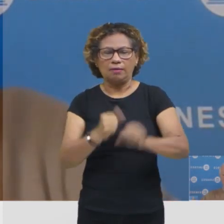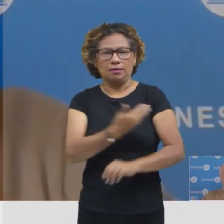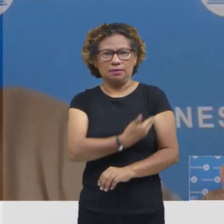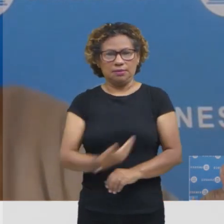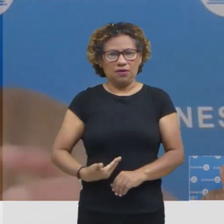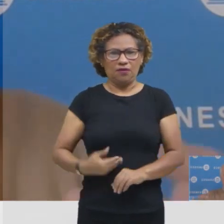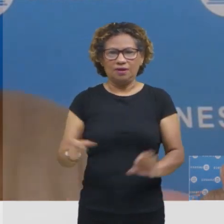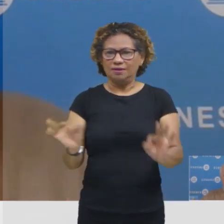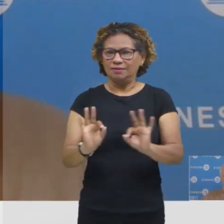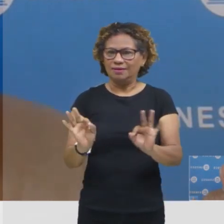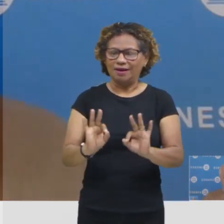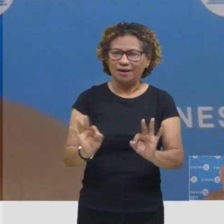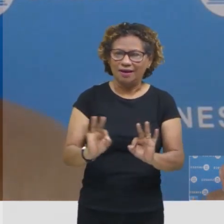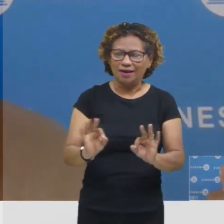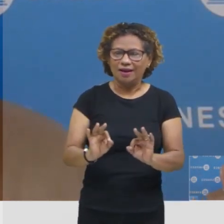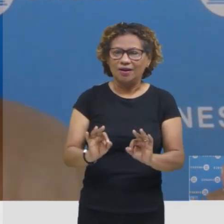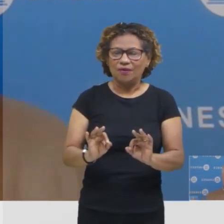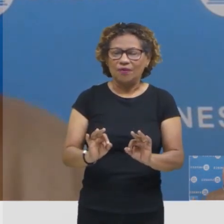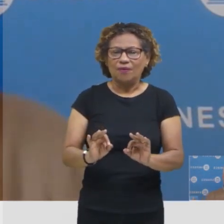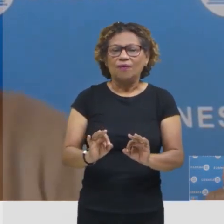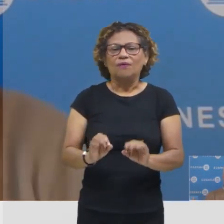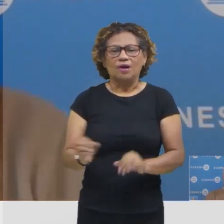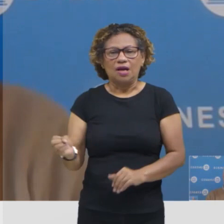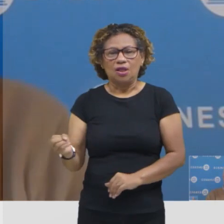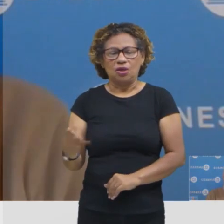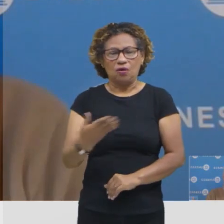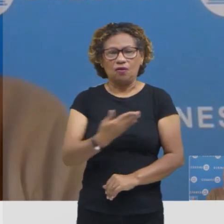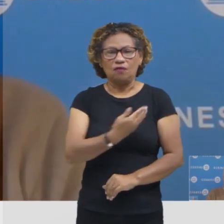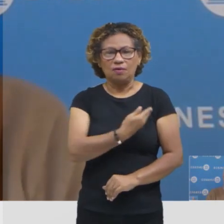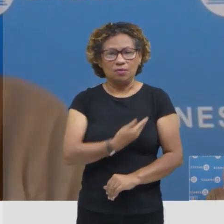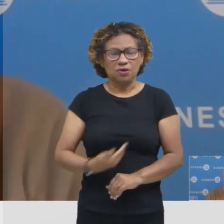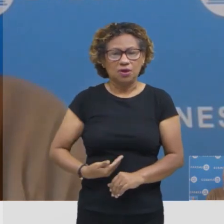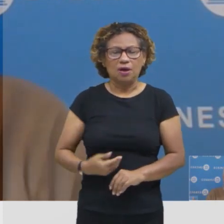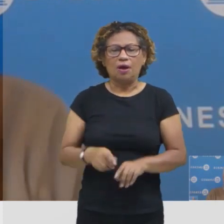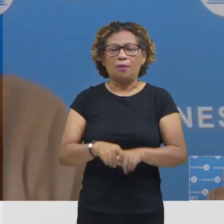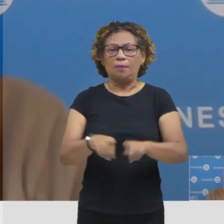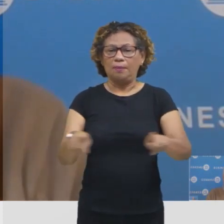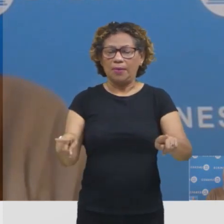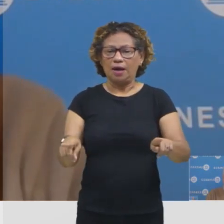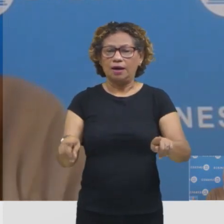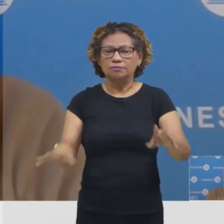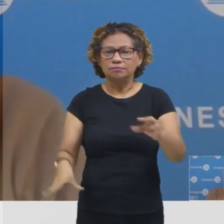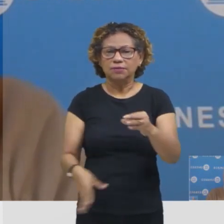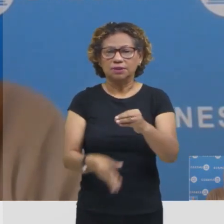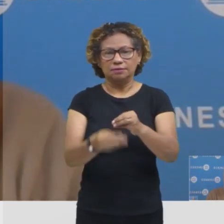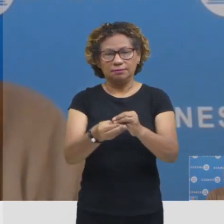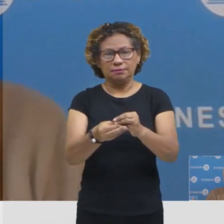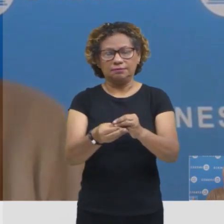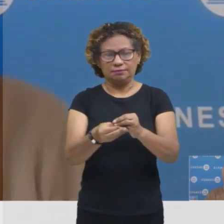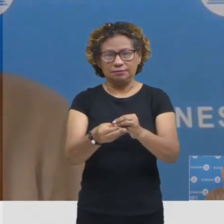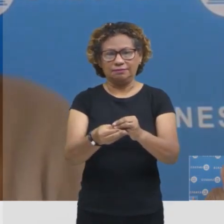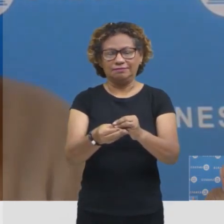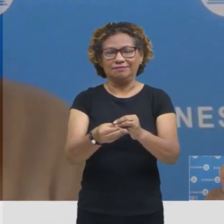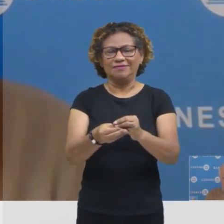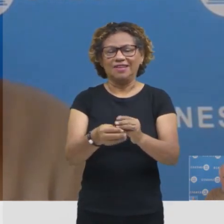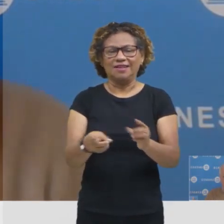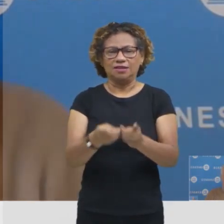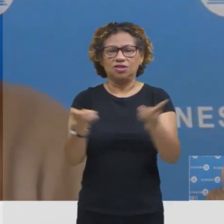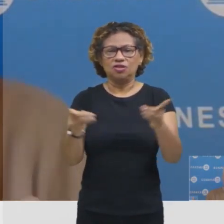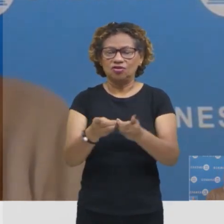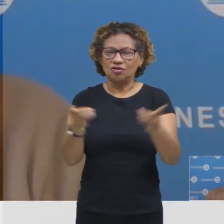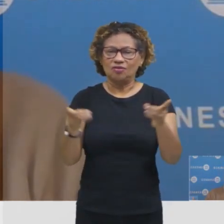governo, de uma reforma feita por um Estado, mas que vão ter origem justamente nessas dinâmicas que surgem